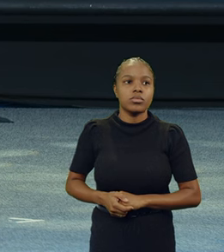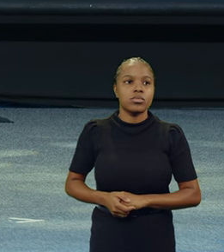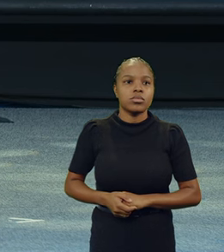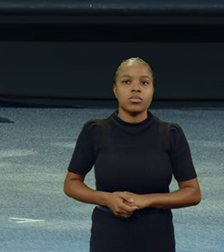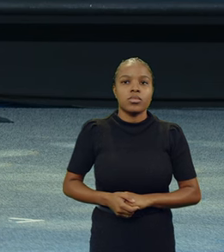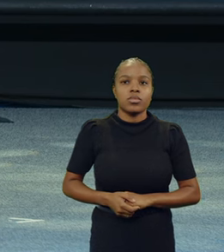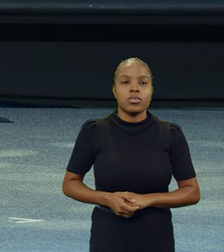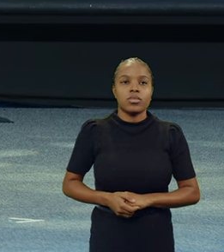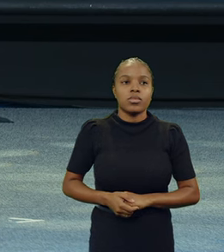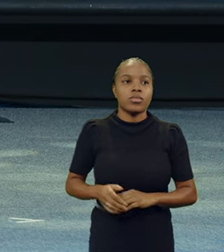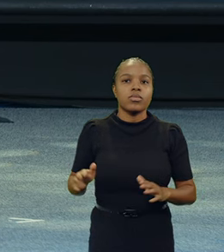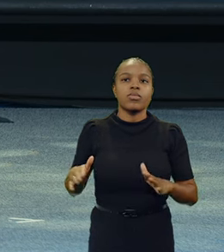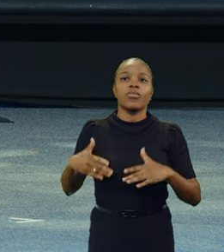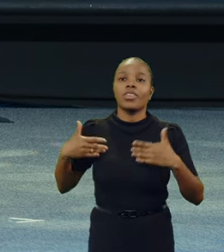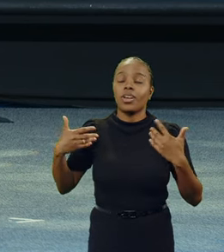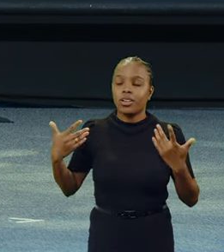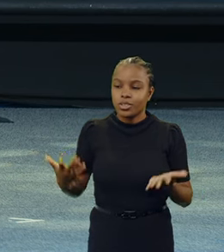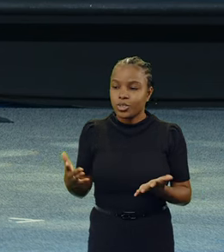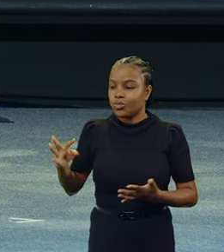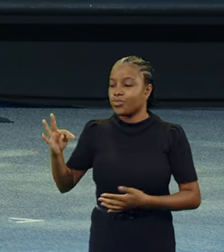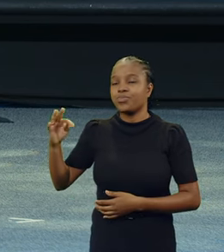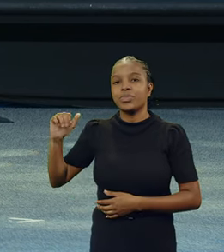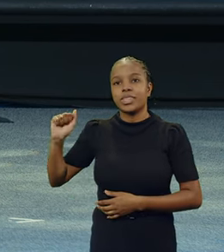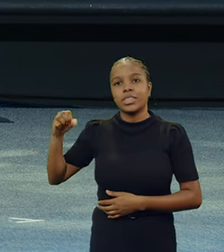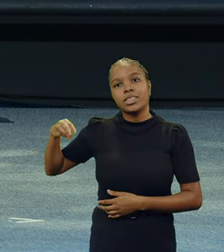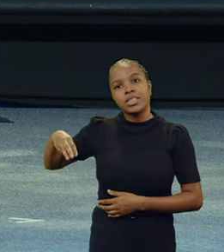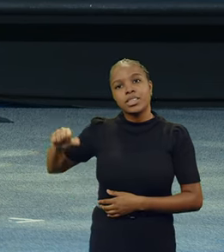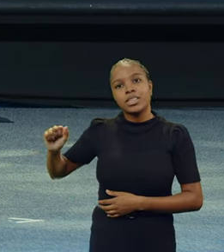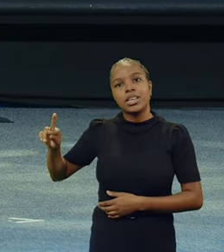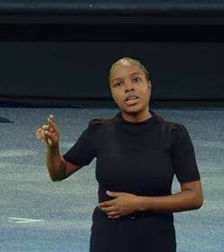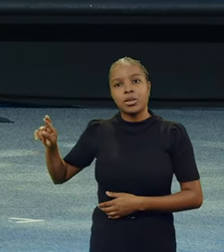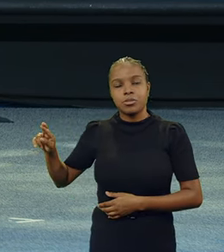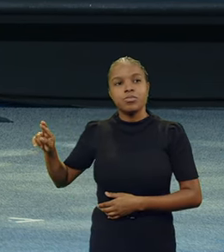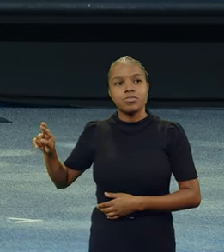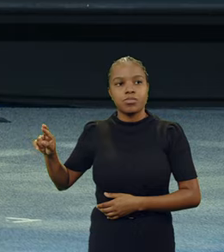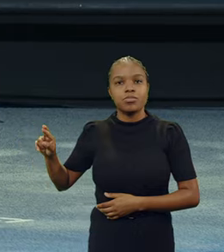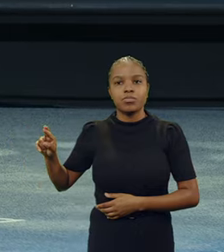É aí que Tamar toma uma decisão e